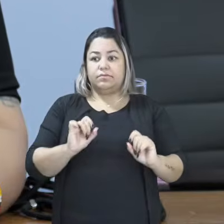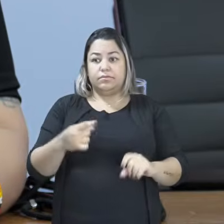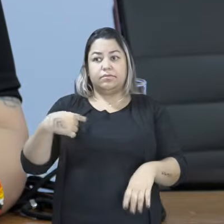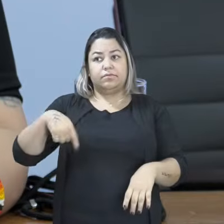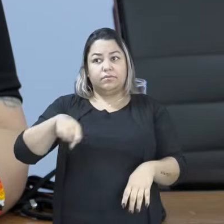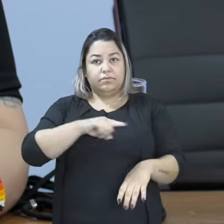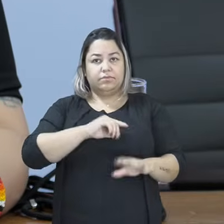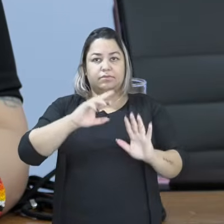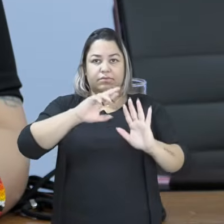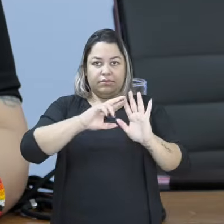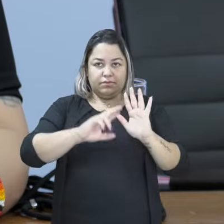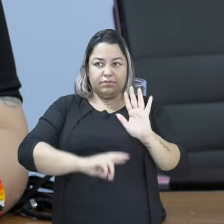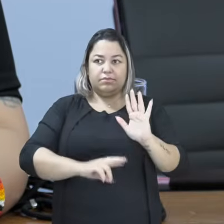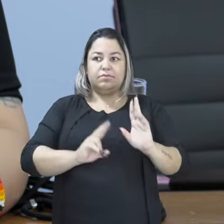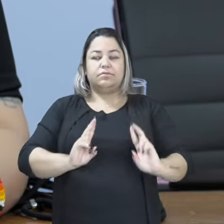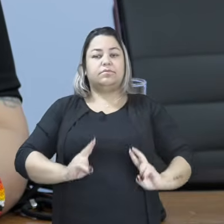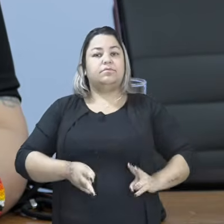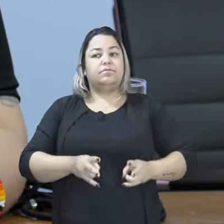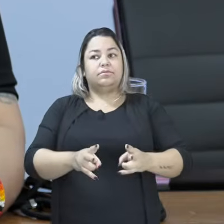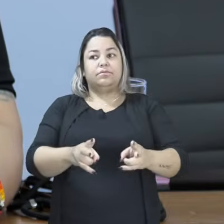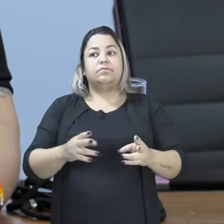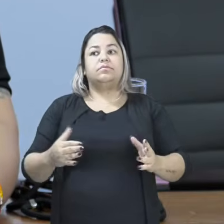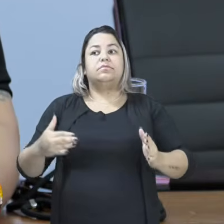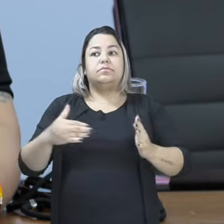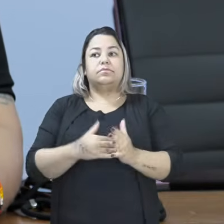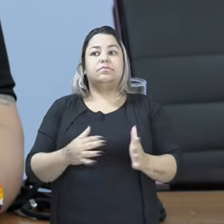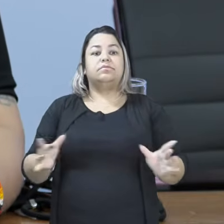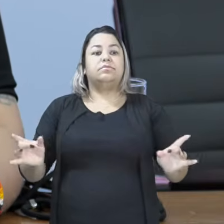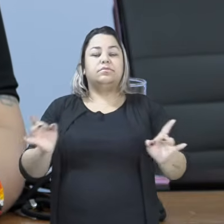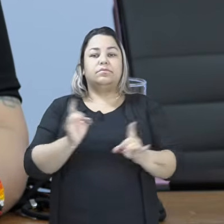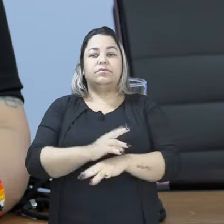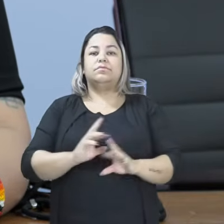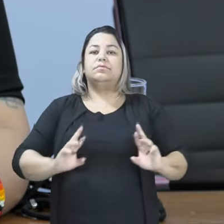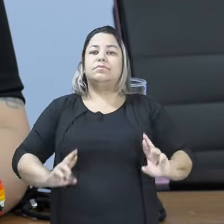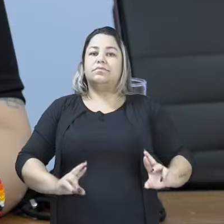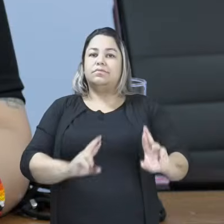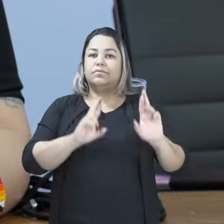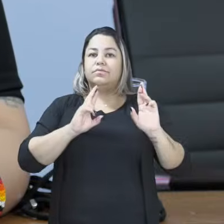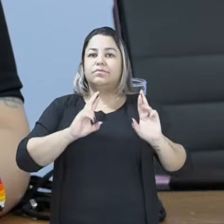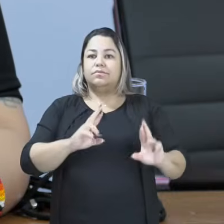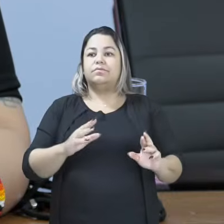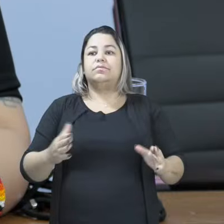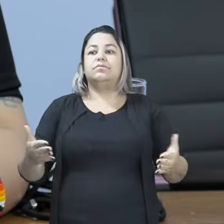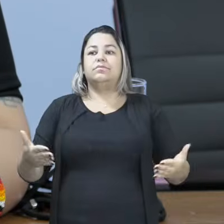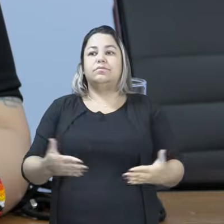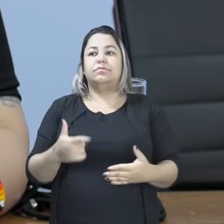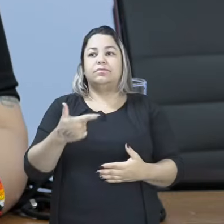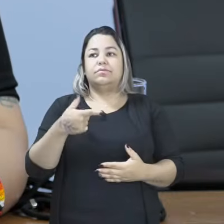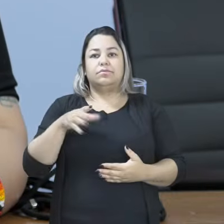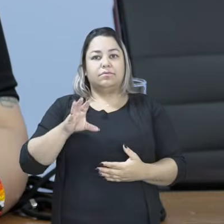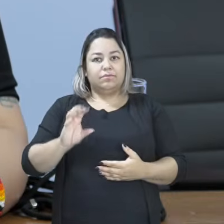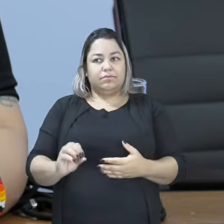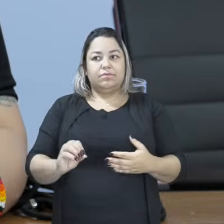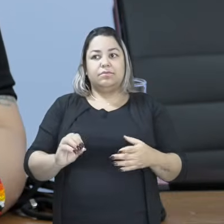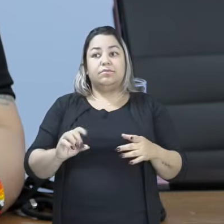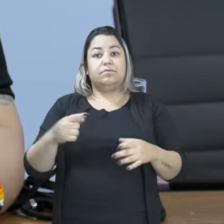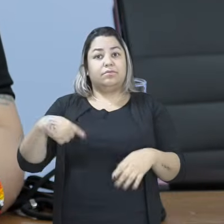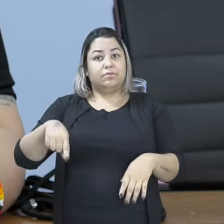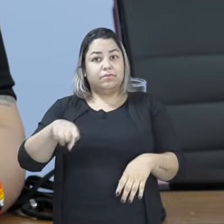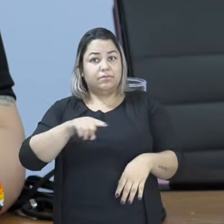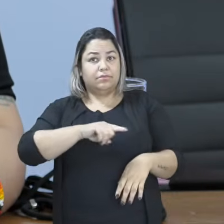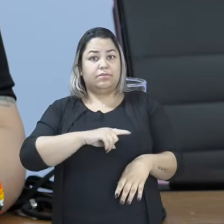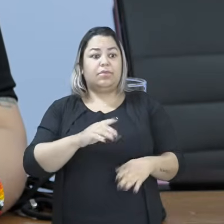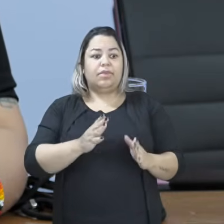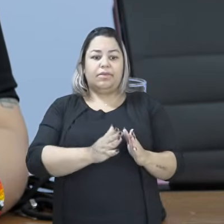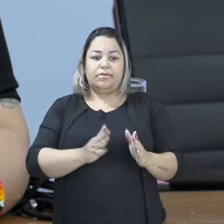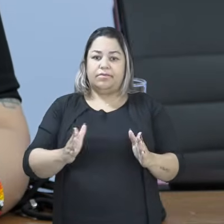regulamento, e assim nós vamos seguir até encerrar o processo. Eu espero encerrar até agora, no dia 20, que é o nosso prazo de regulamento,